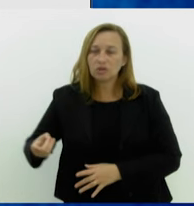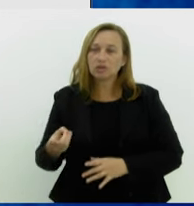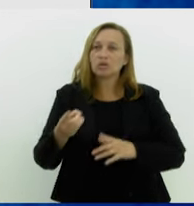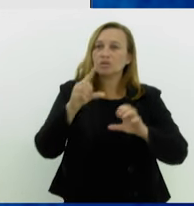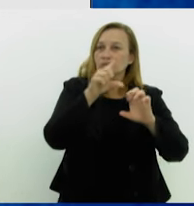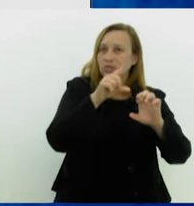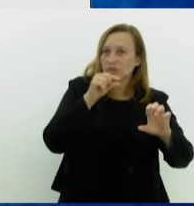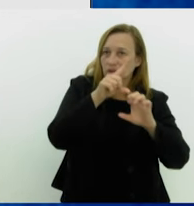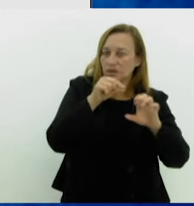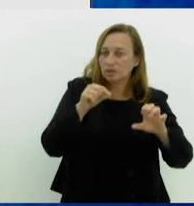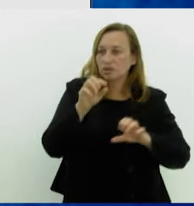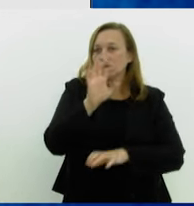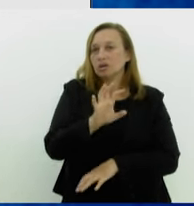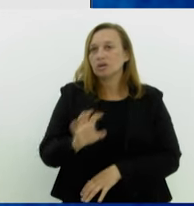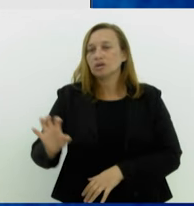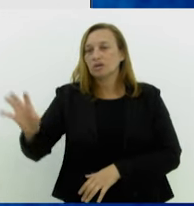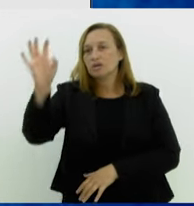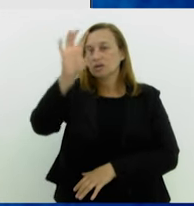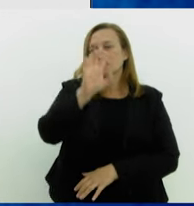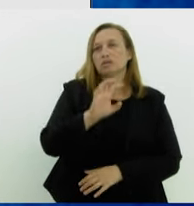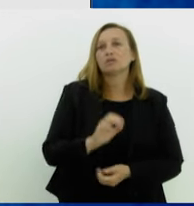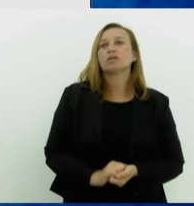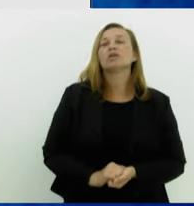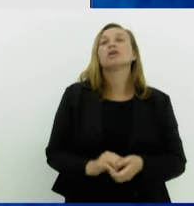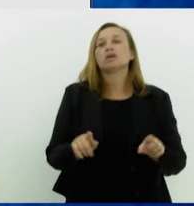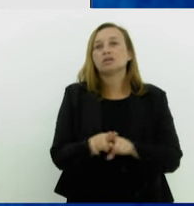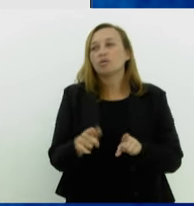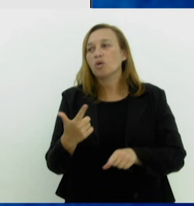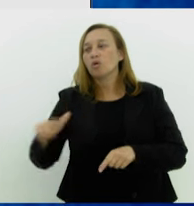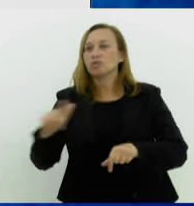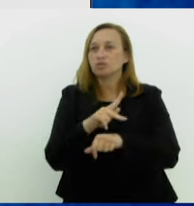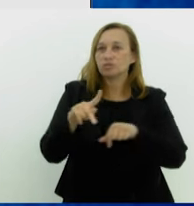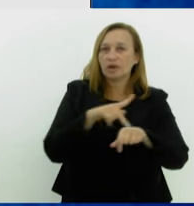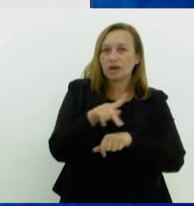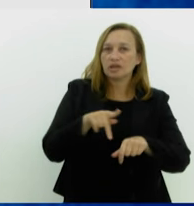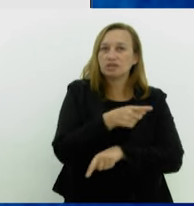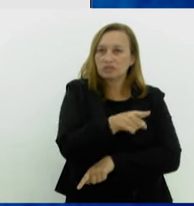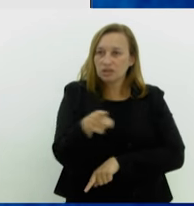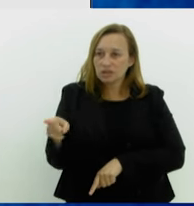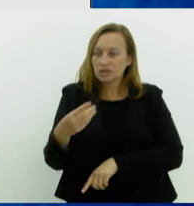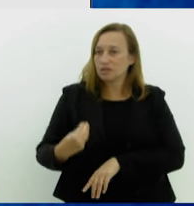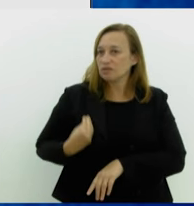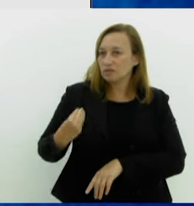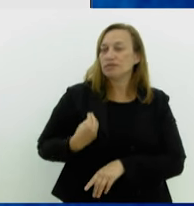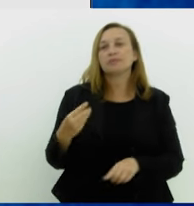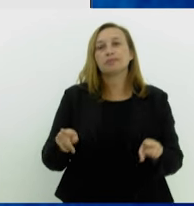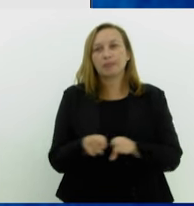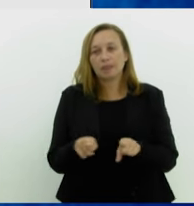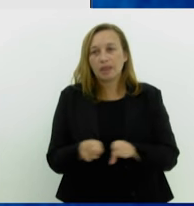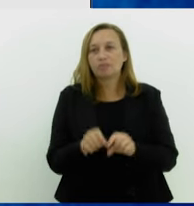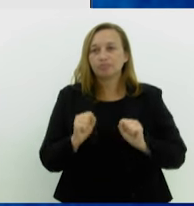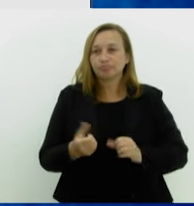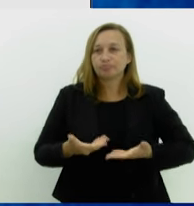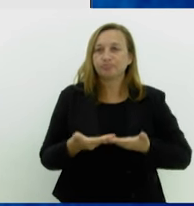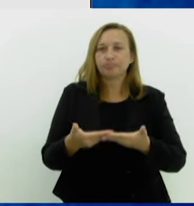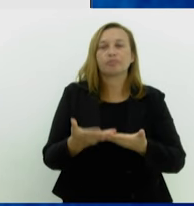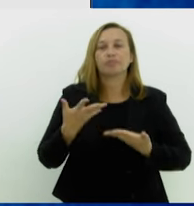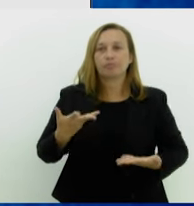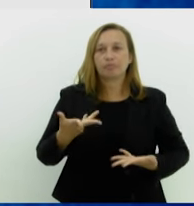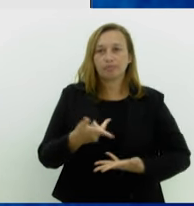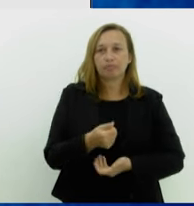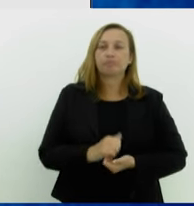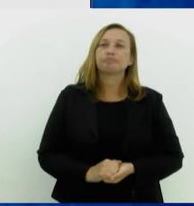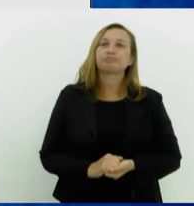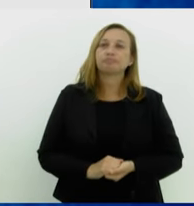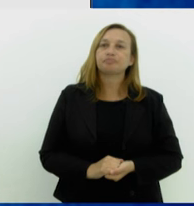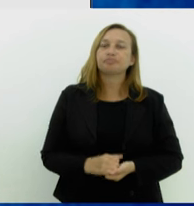vulnerabilidade em todo o país mas existem outras organizações Aonde vocês estão que também podem oferecer algo então